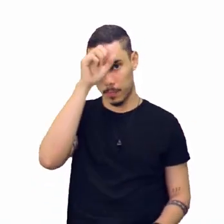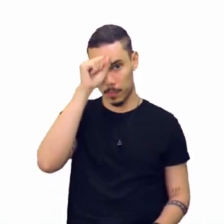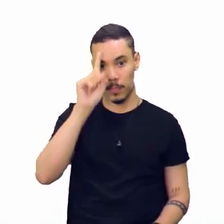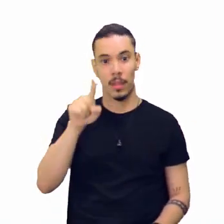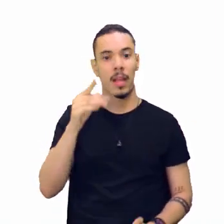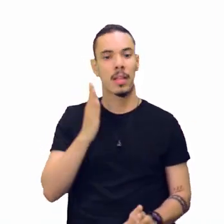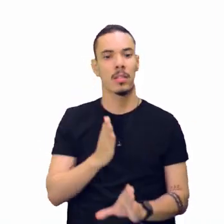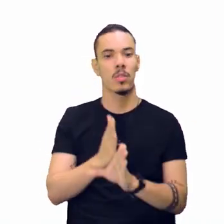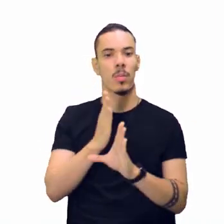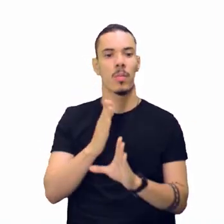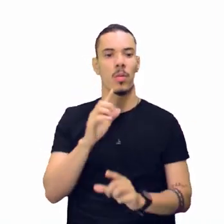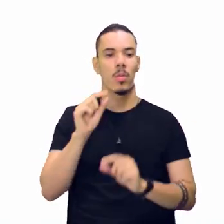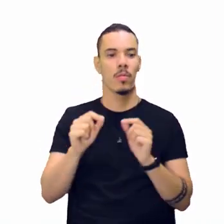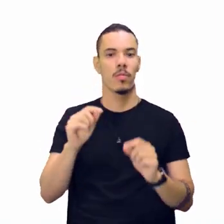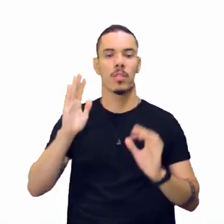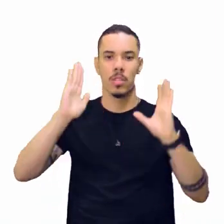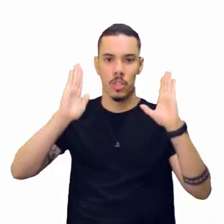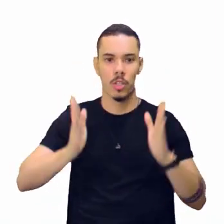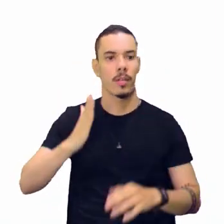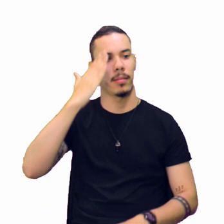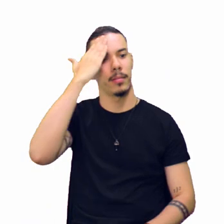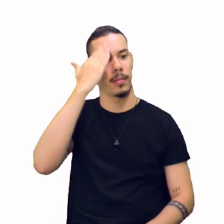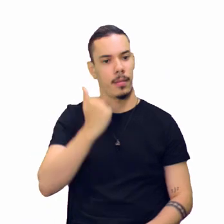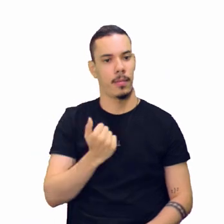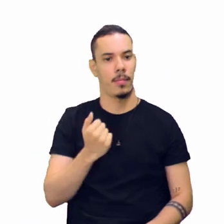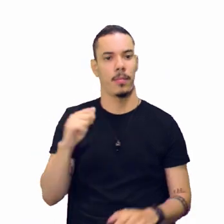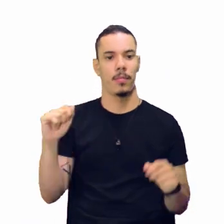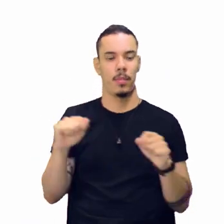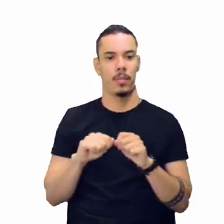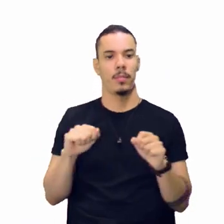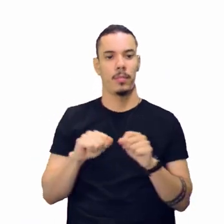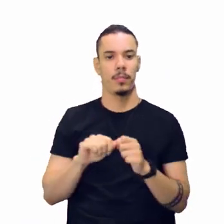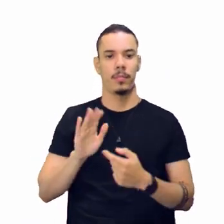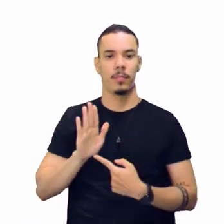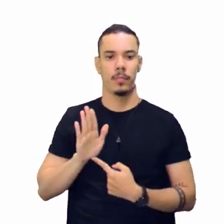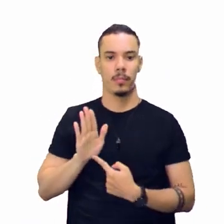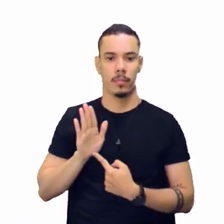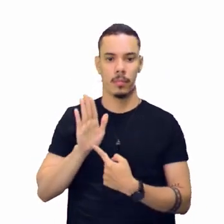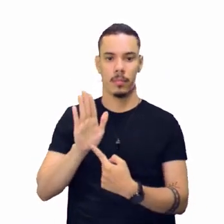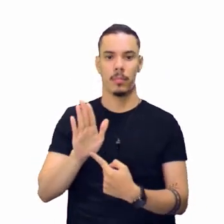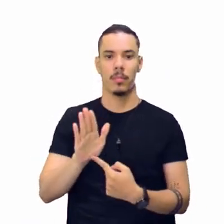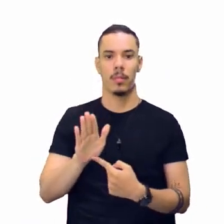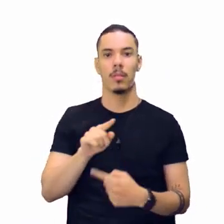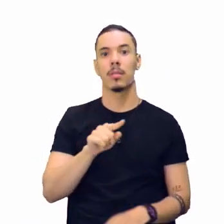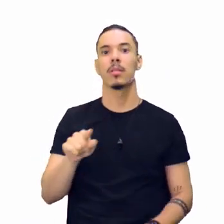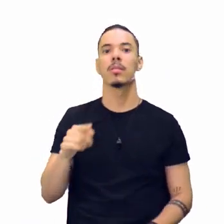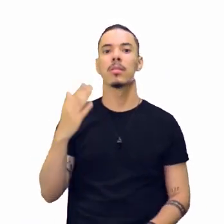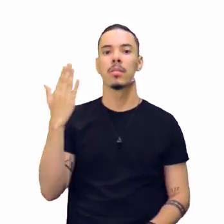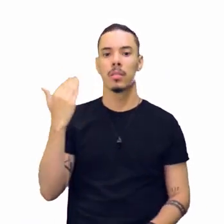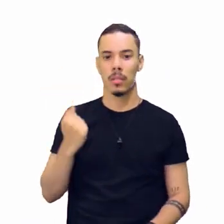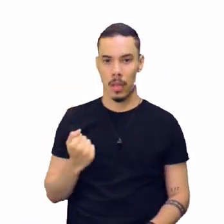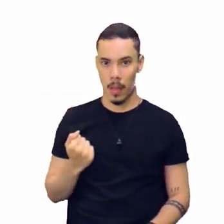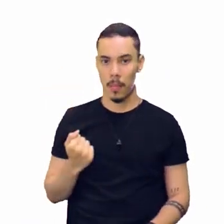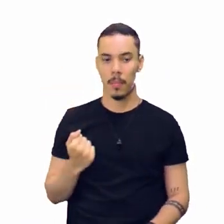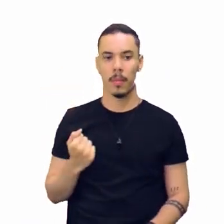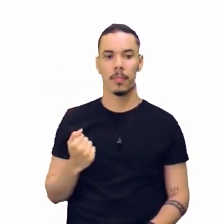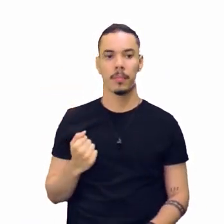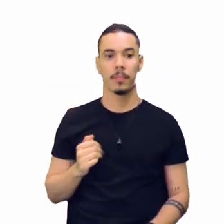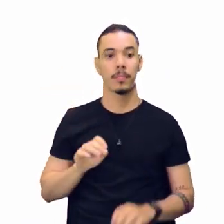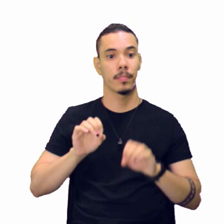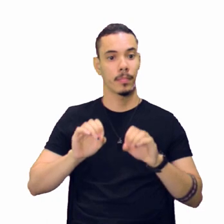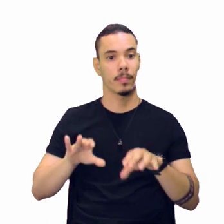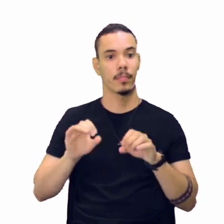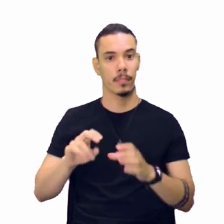Aprender a descobrir aquilo que você já sabe. Fazer é demonstrar que você o